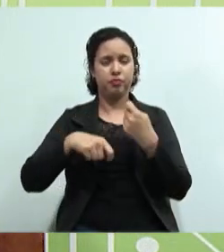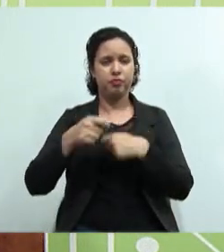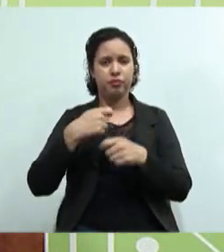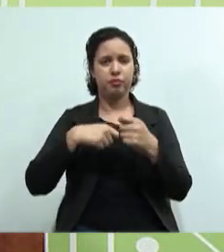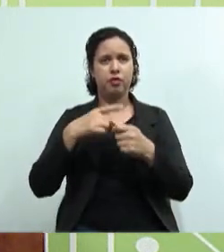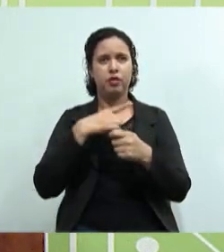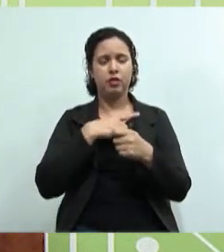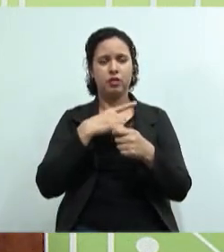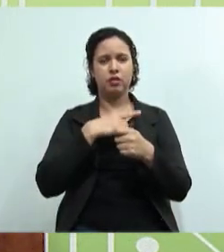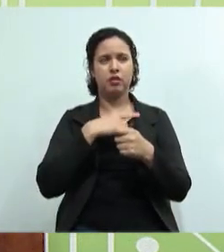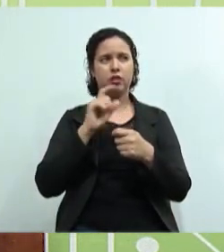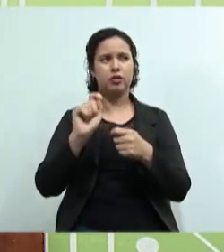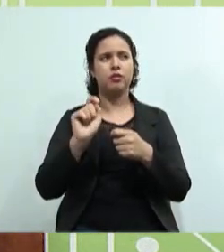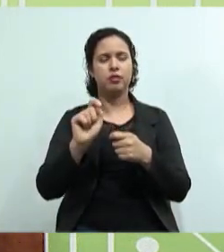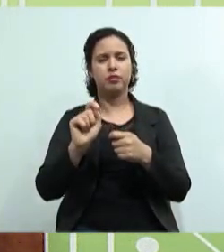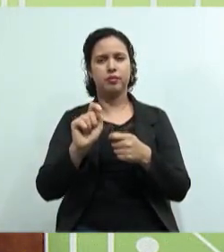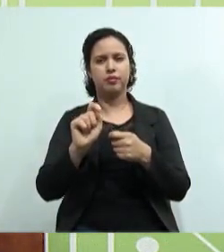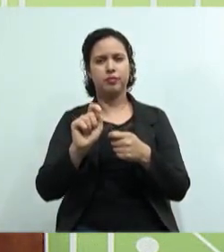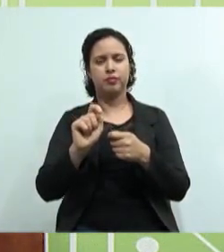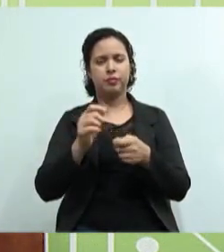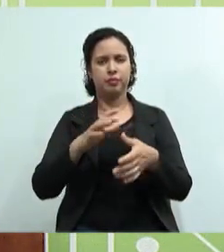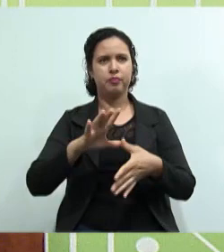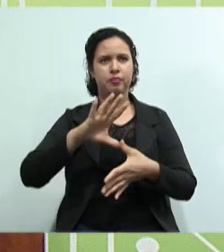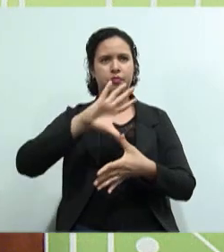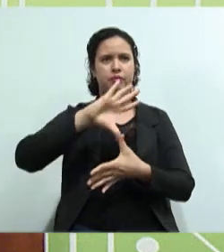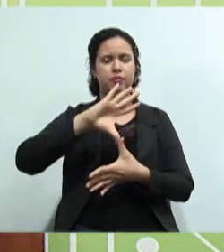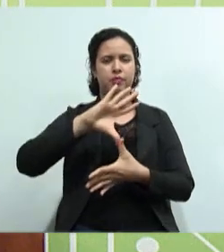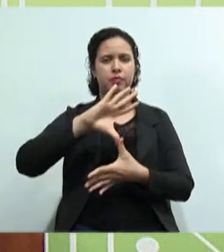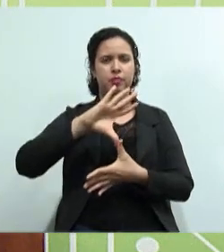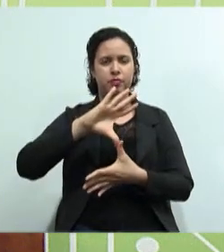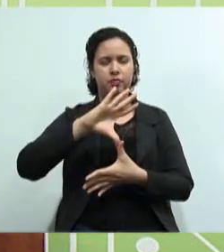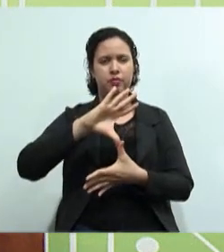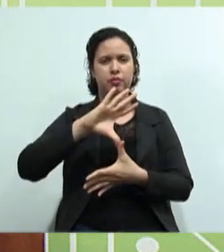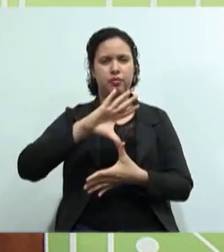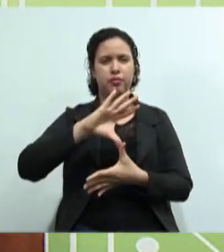Então, lá no plano de negócio, vocês vão mapear os custos desse